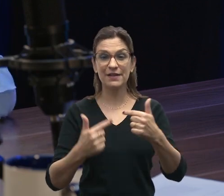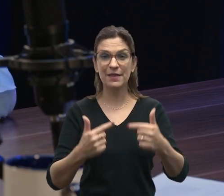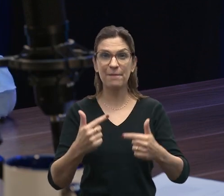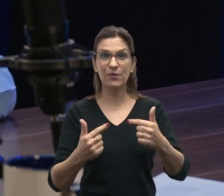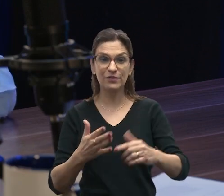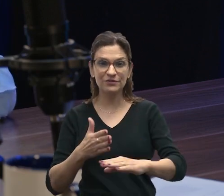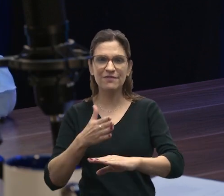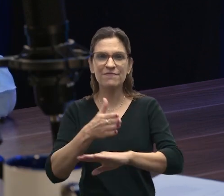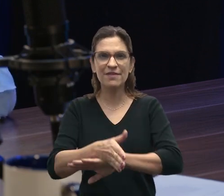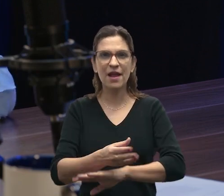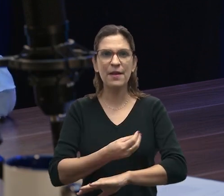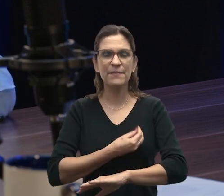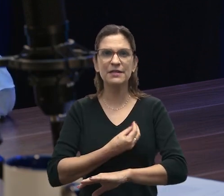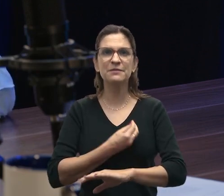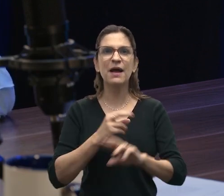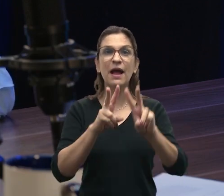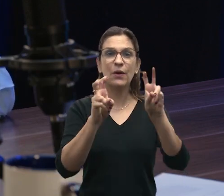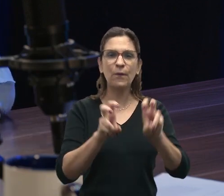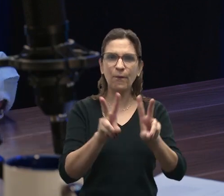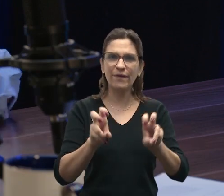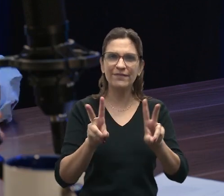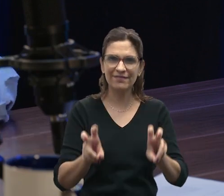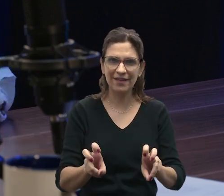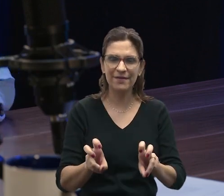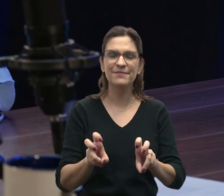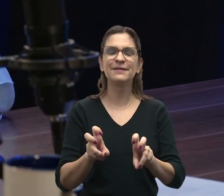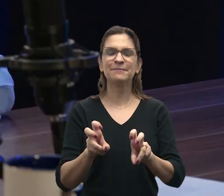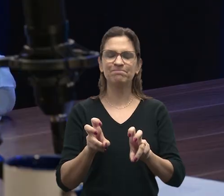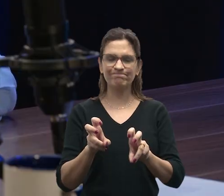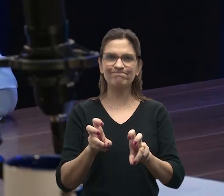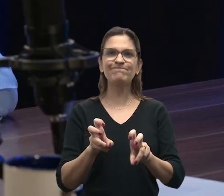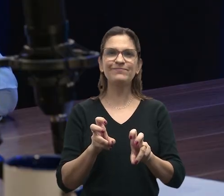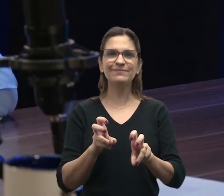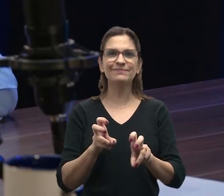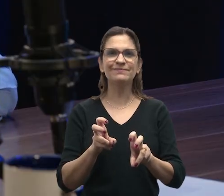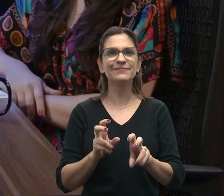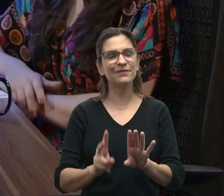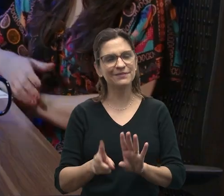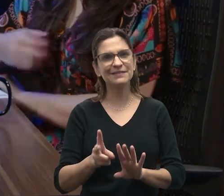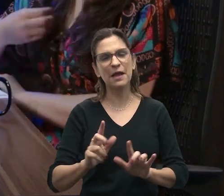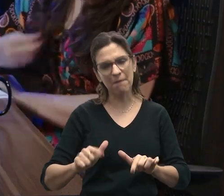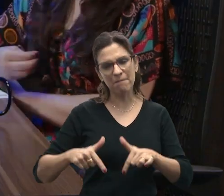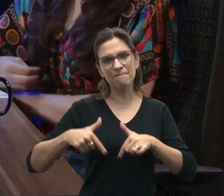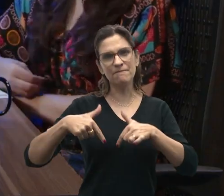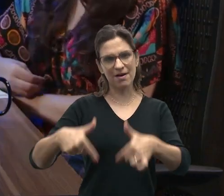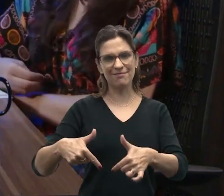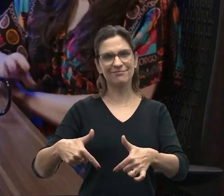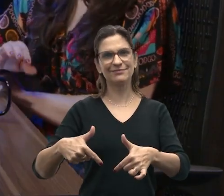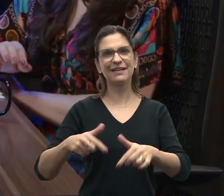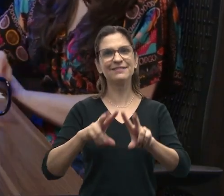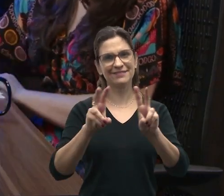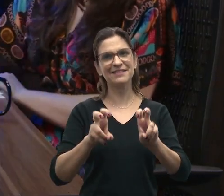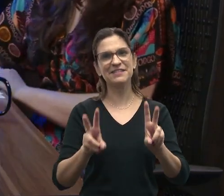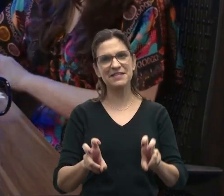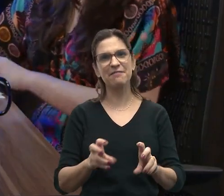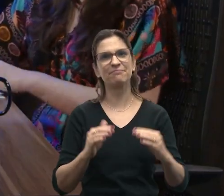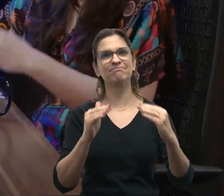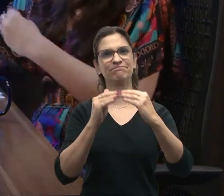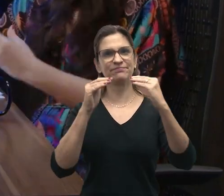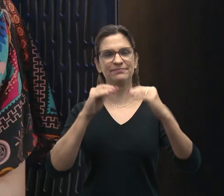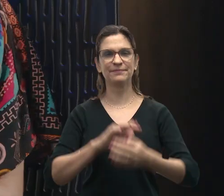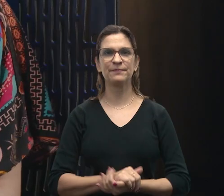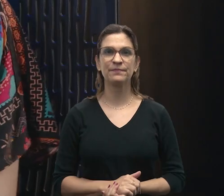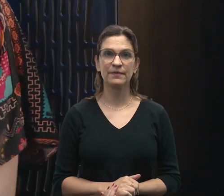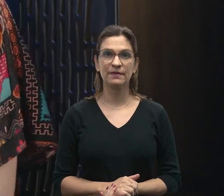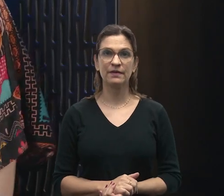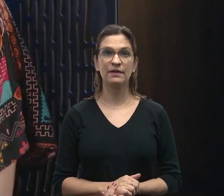estas preocupações, né? Então, eu me enfileiro sempre aí nessas lutas. E você já enfrentou algum desafio na política